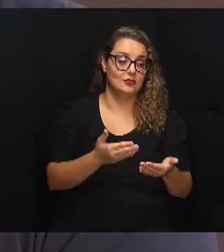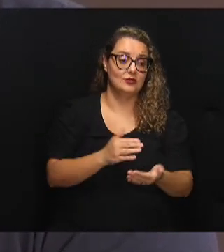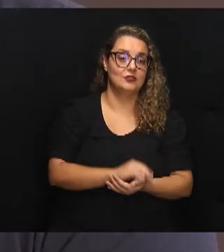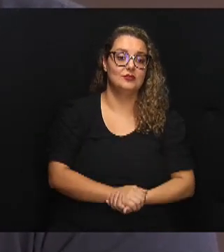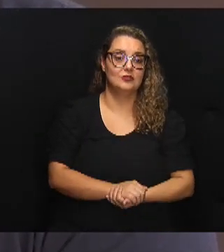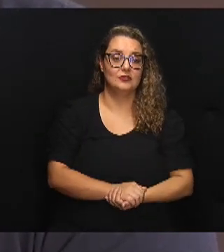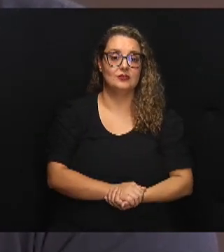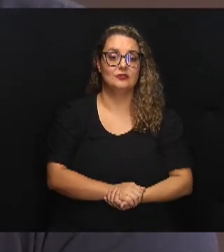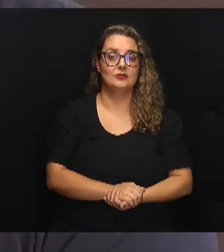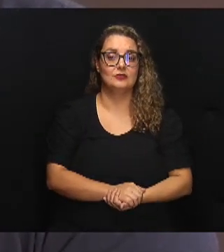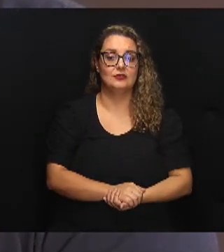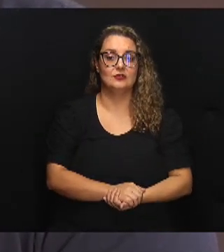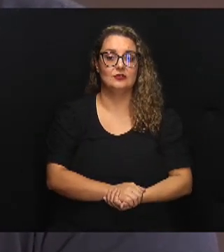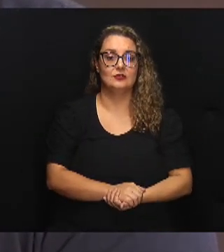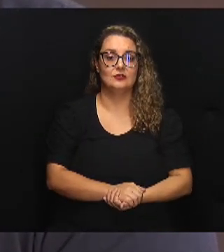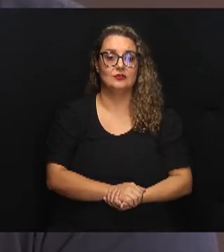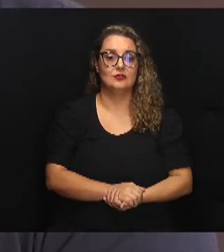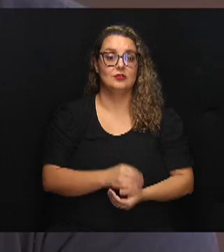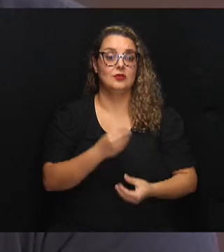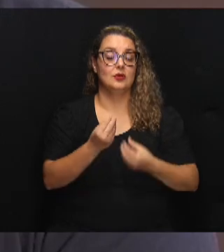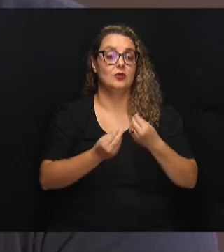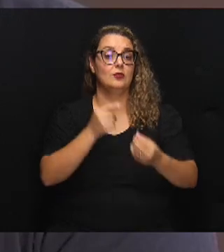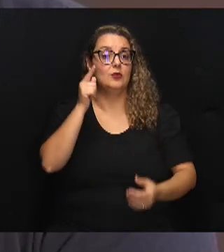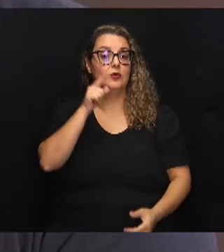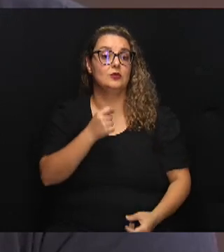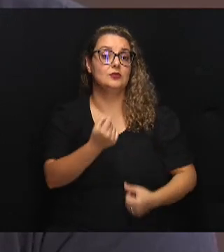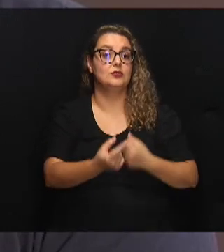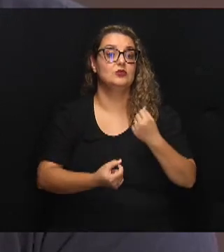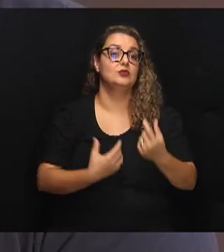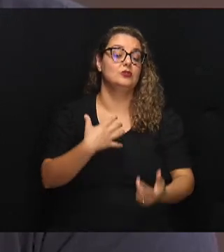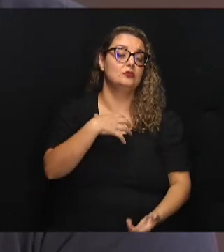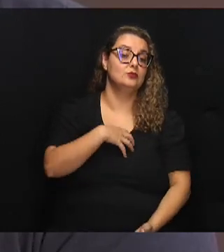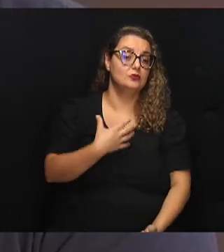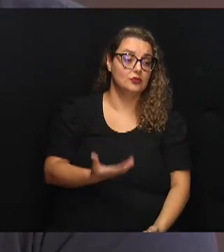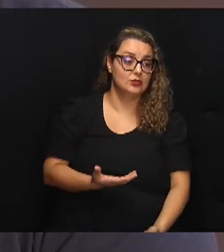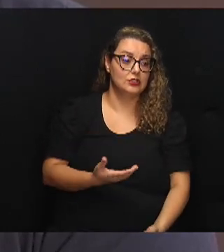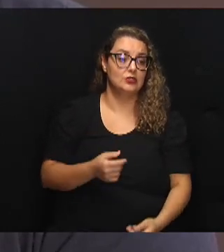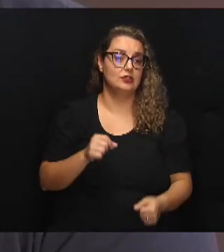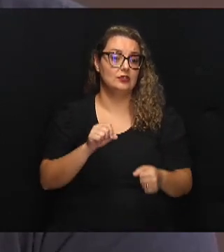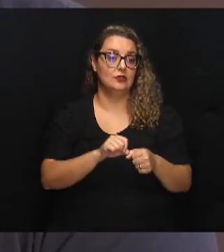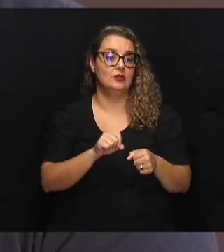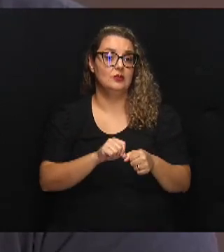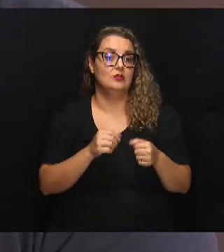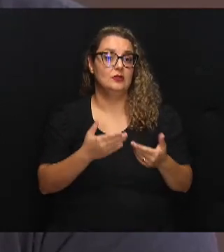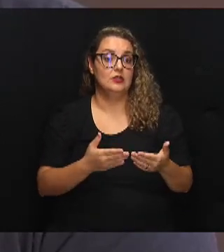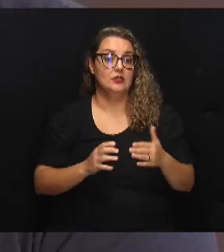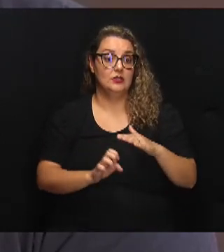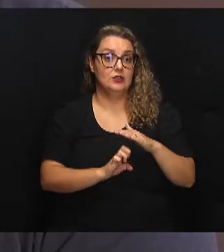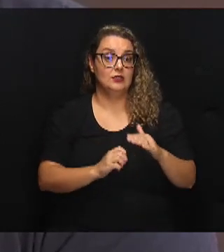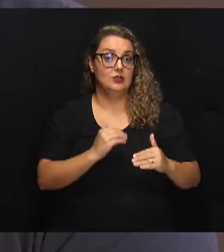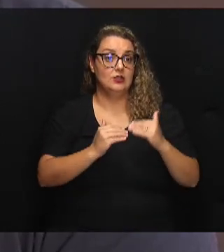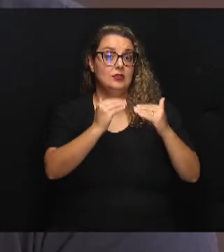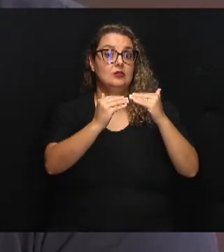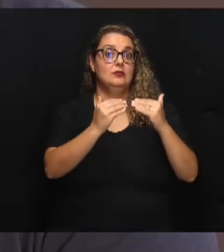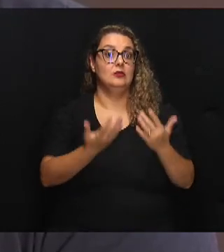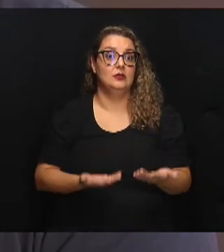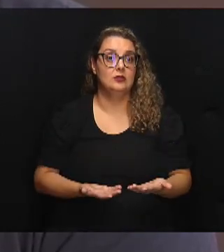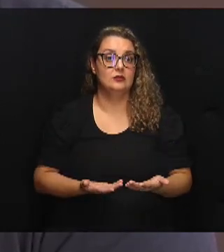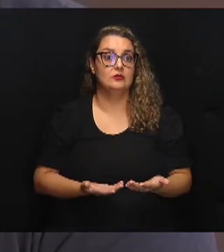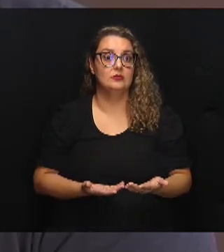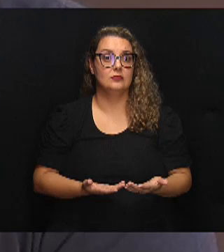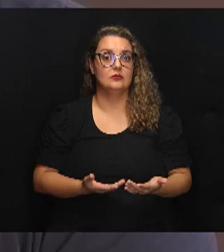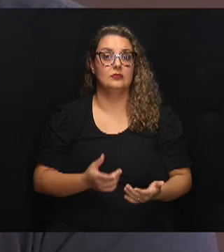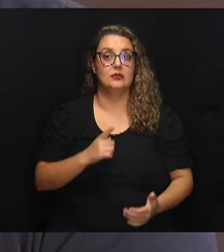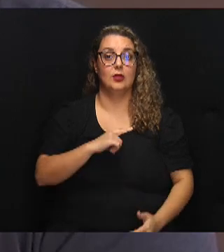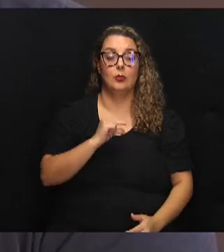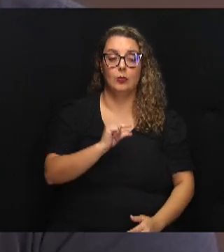Como o grupo conseguiu, de alguma forma, fazer com que o seu negócio evoluísse? Ele tem um pouco mais de 2